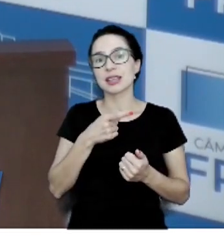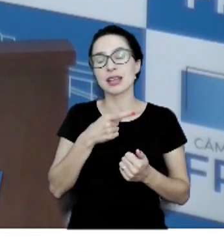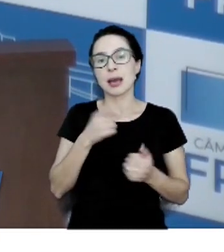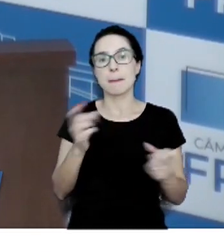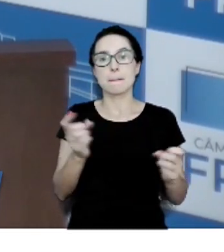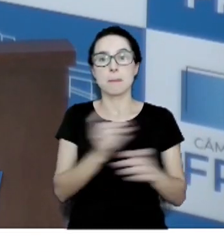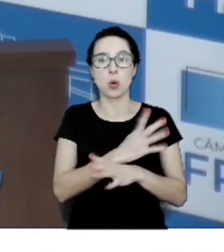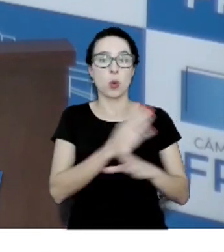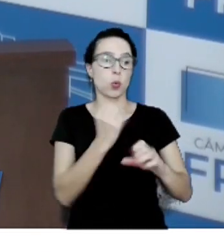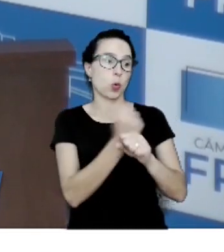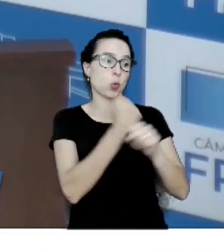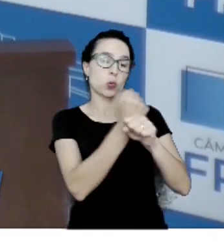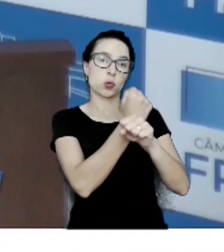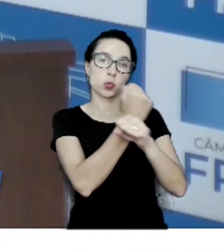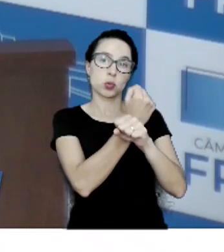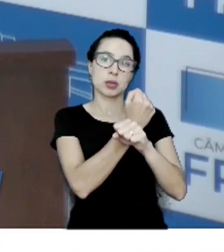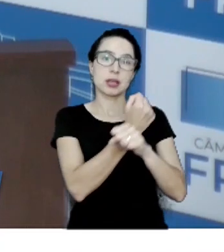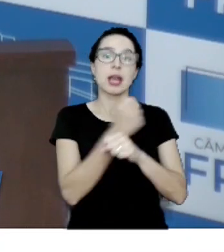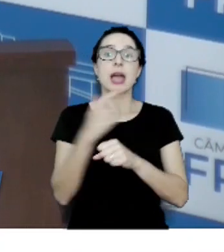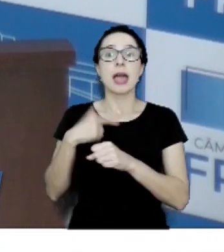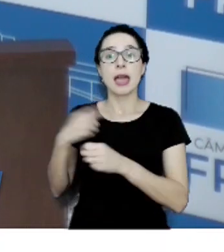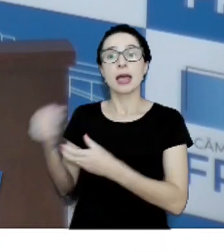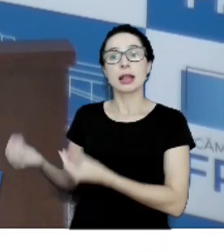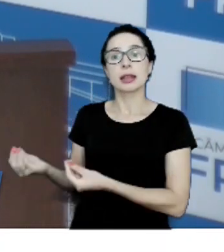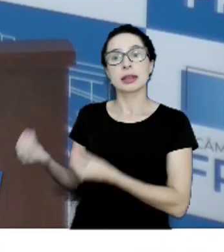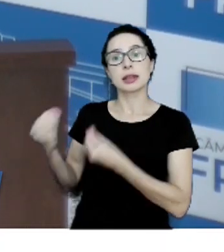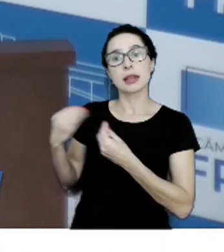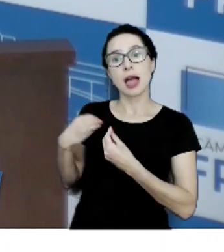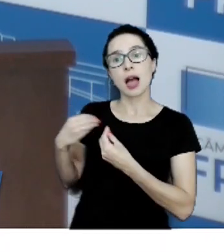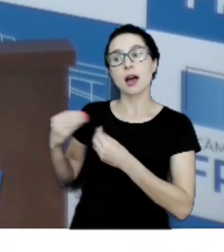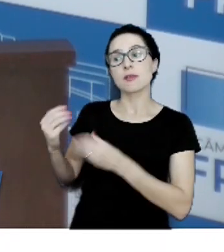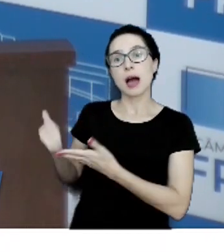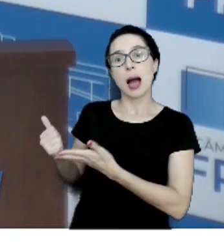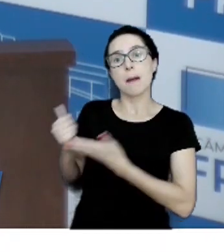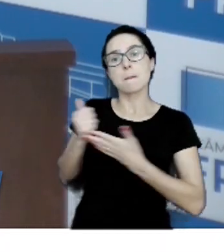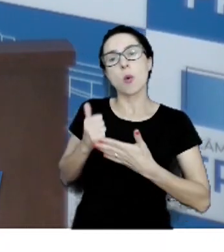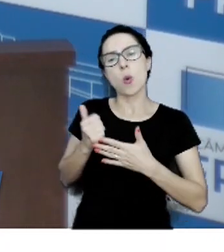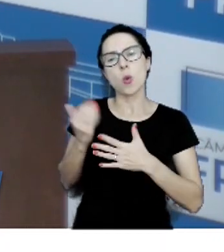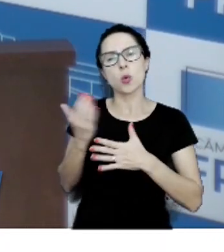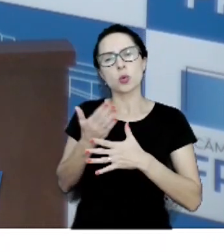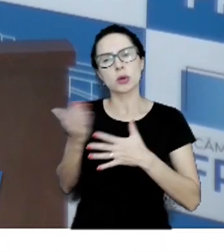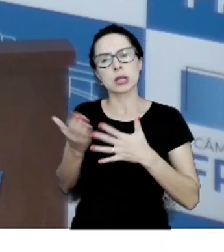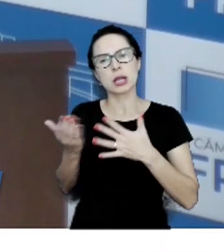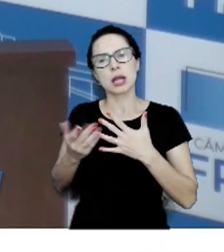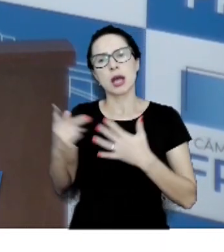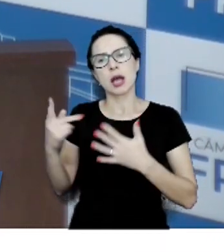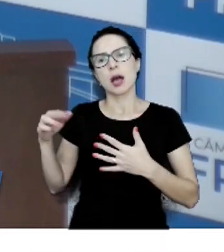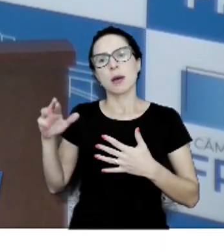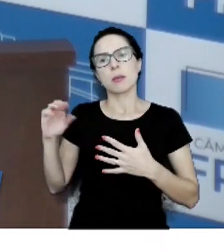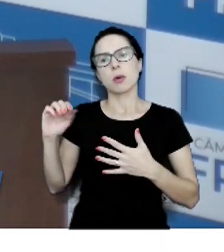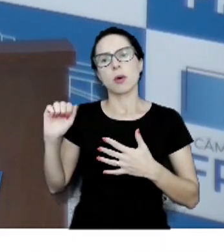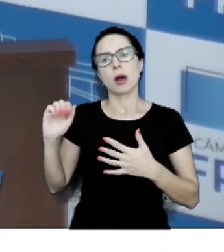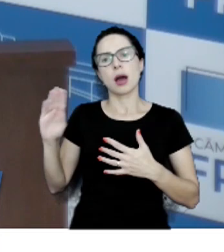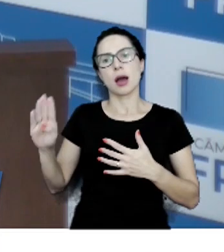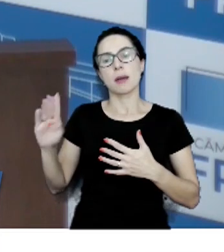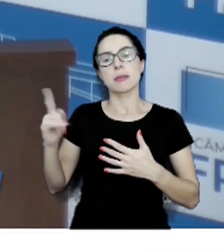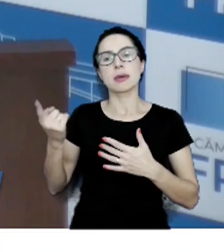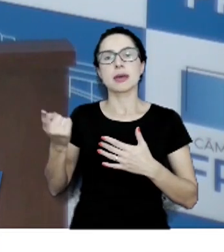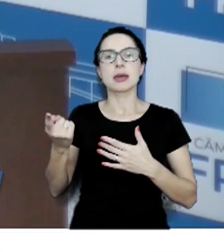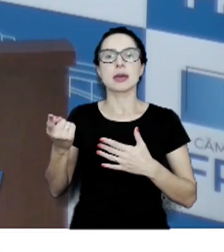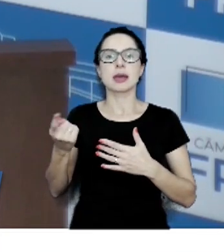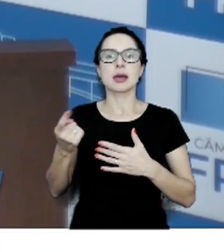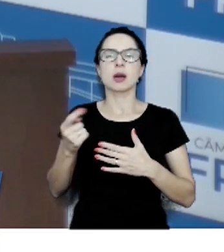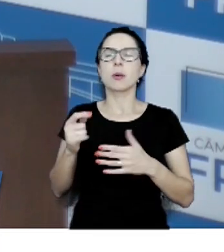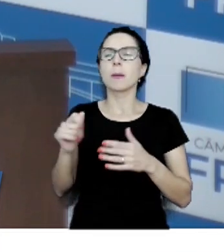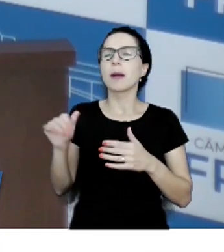seu imóvel, ele recebia recursos financiados pela PROAB com prestação